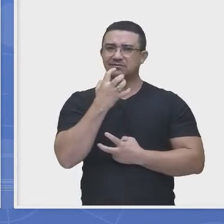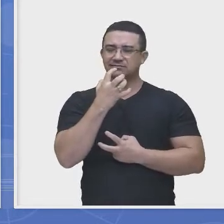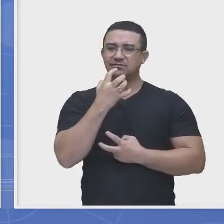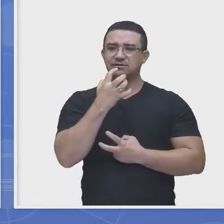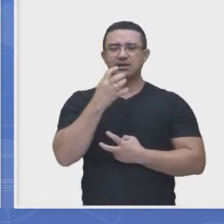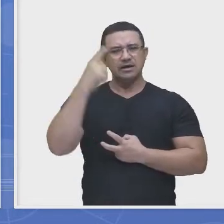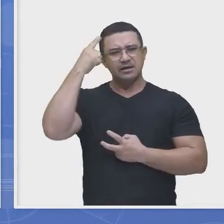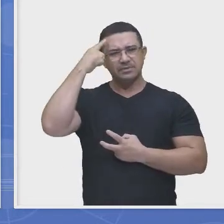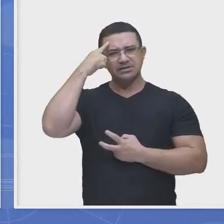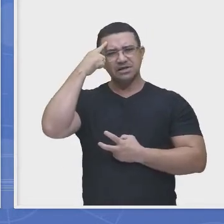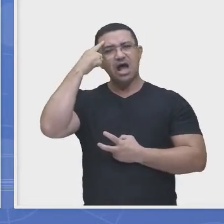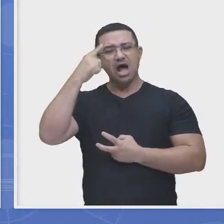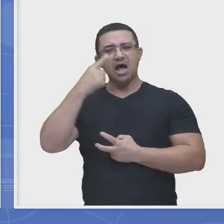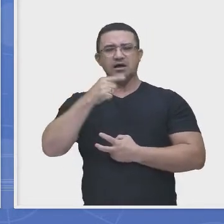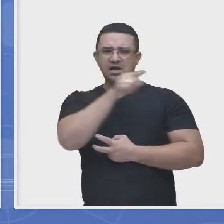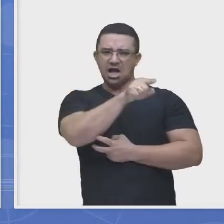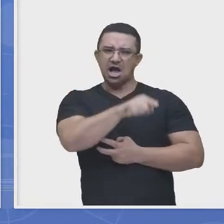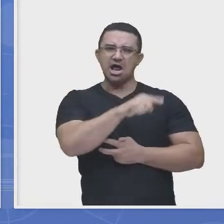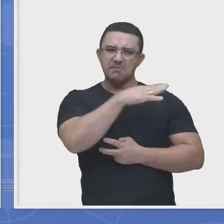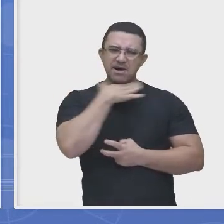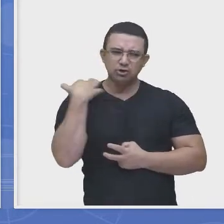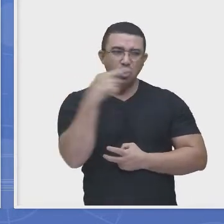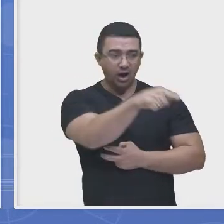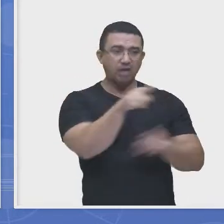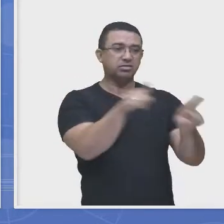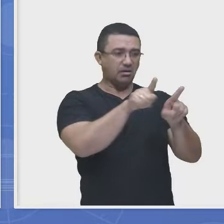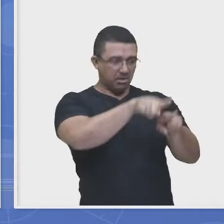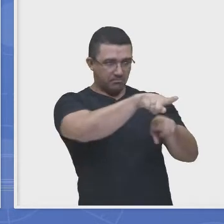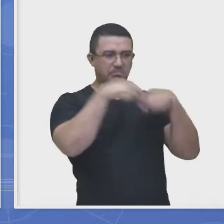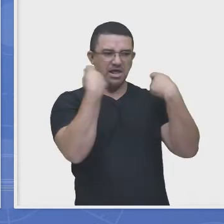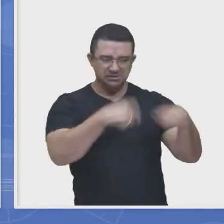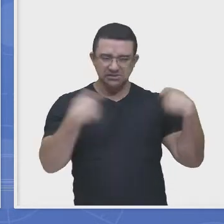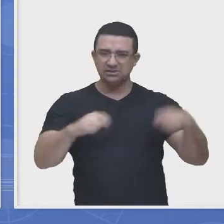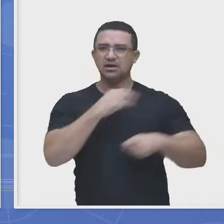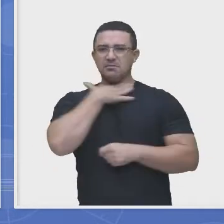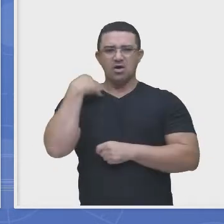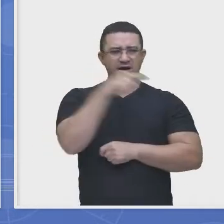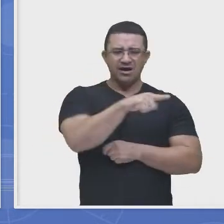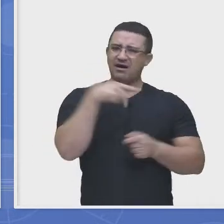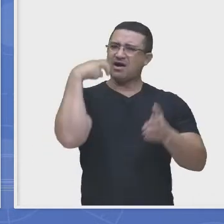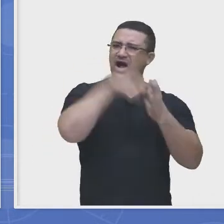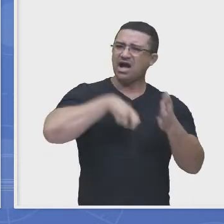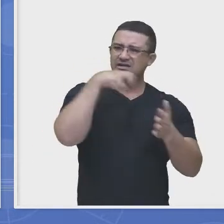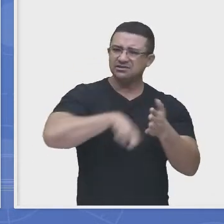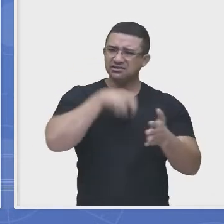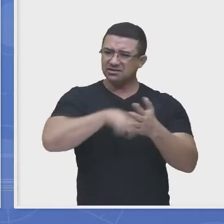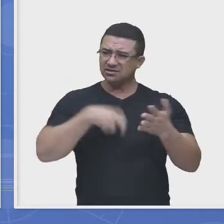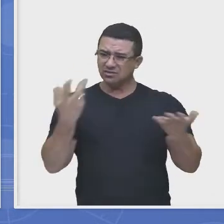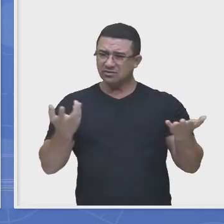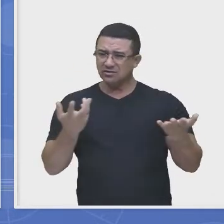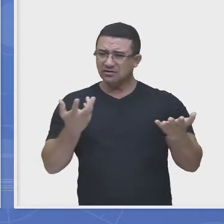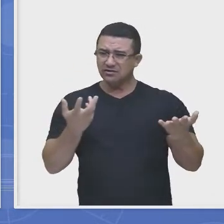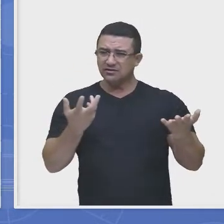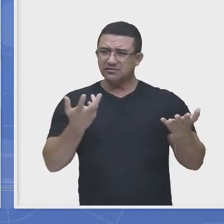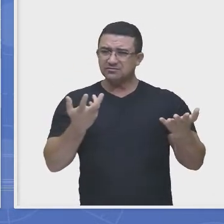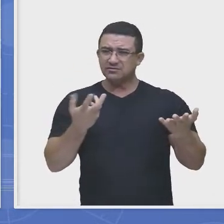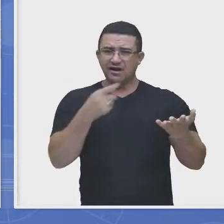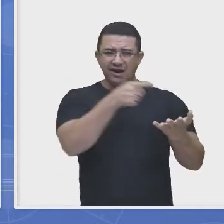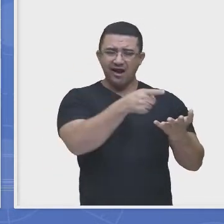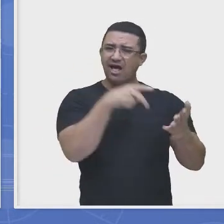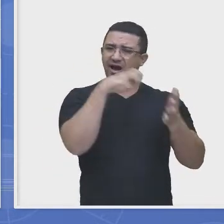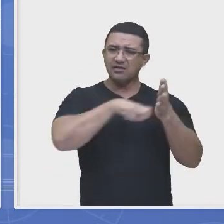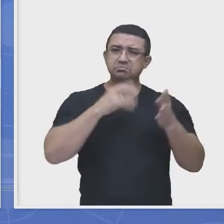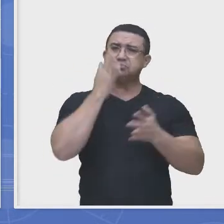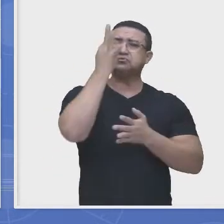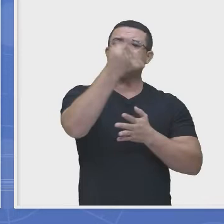vida por vida. Então, a pessoa vai pagar um crime, não é? Vai receber uma